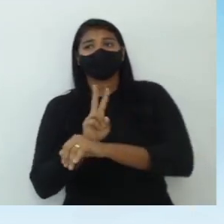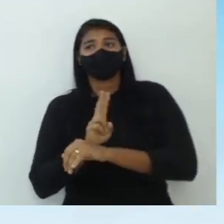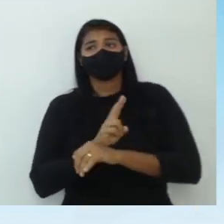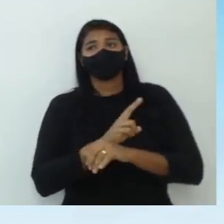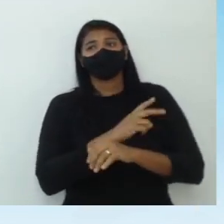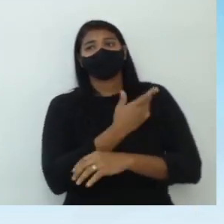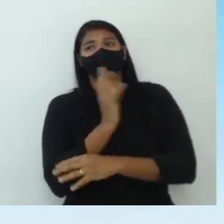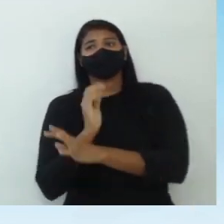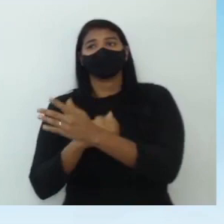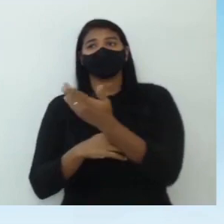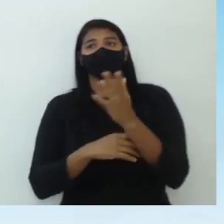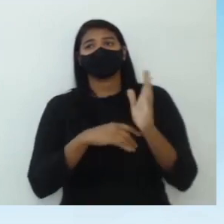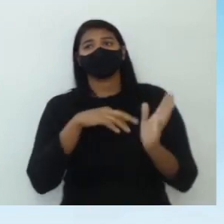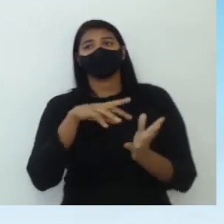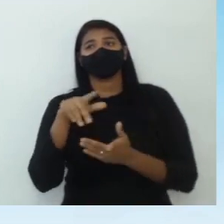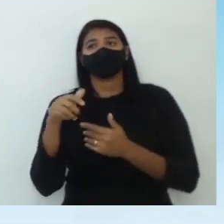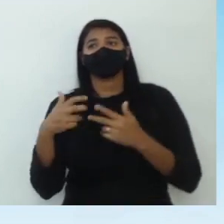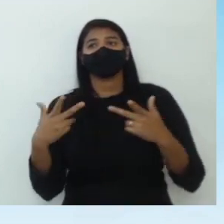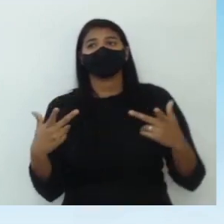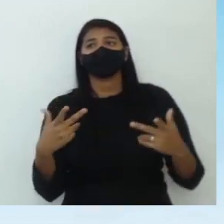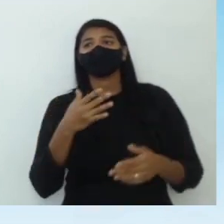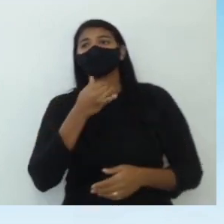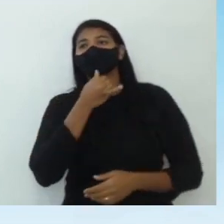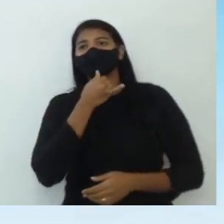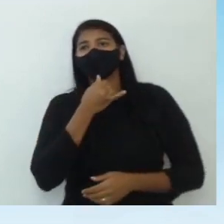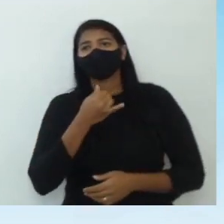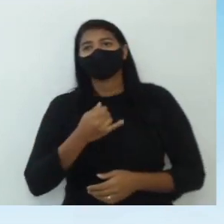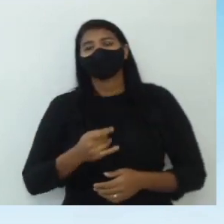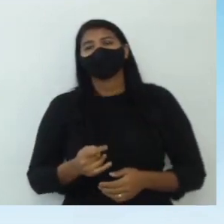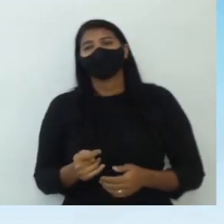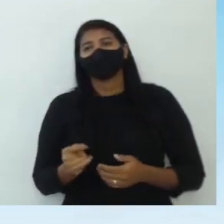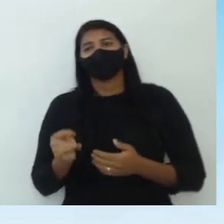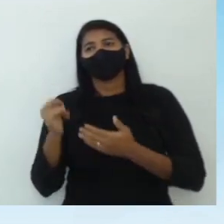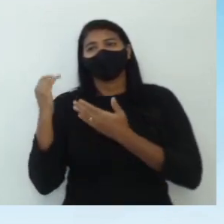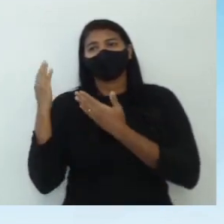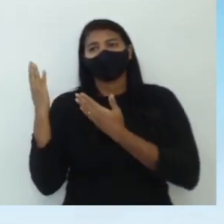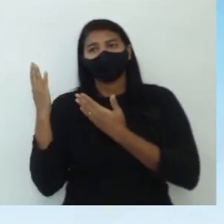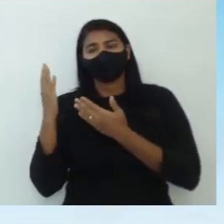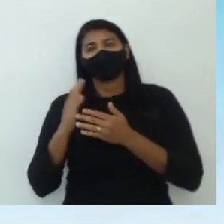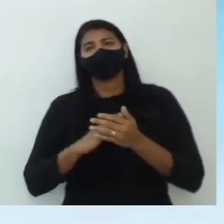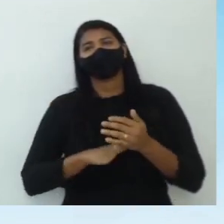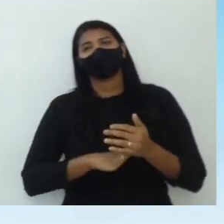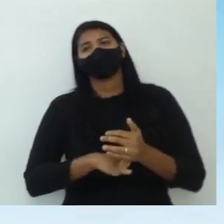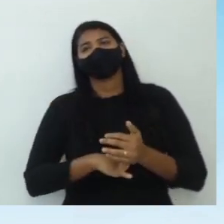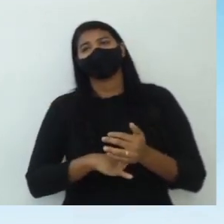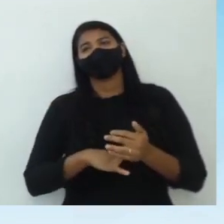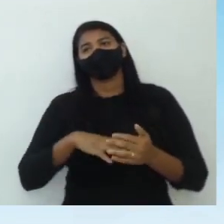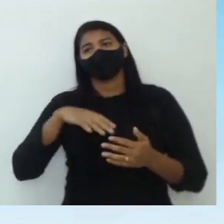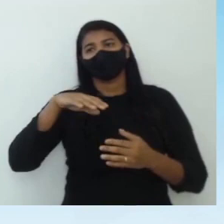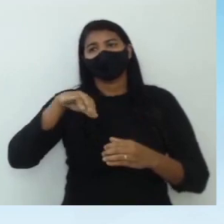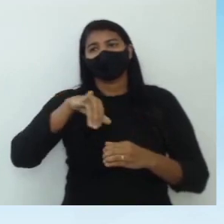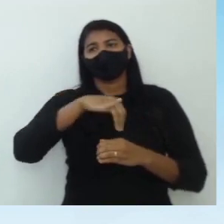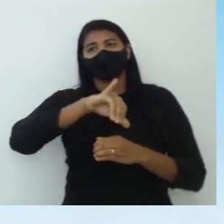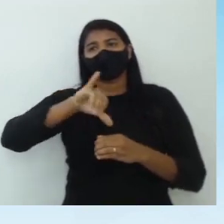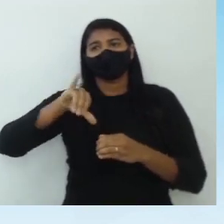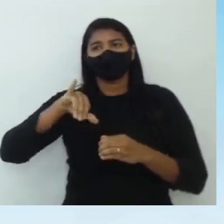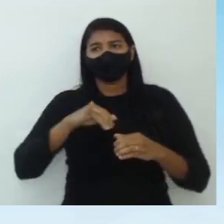ambiente e coisas do tipo. Por exemplo, aquele acidente que nós tivemos com o óleo aqui nas praias